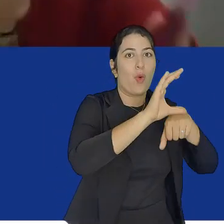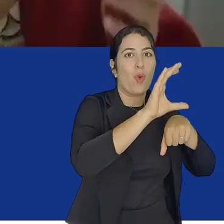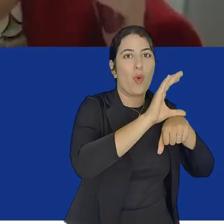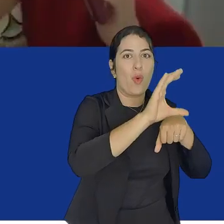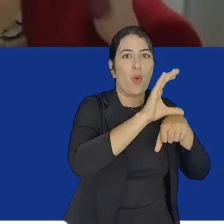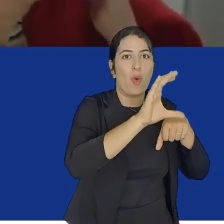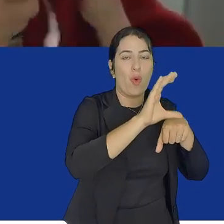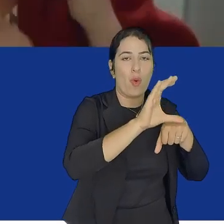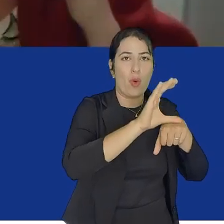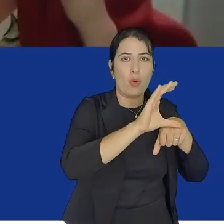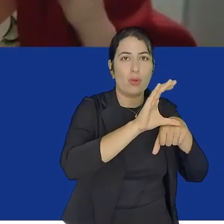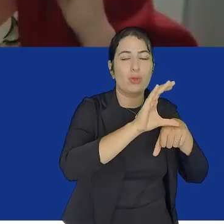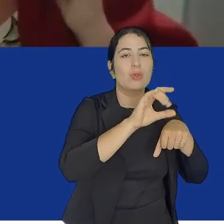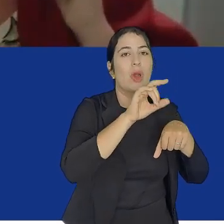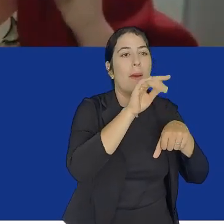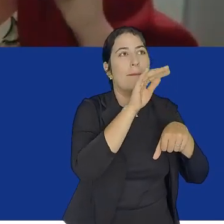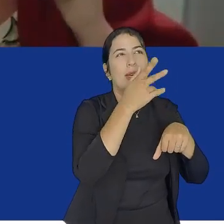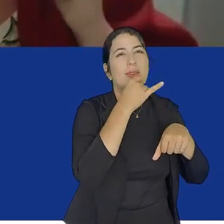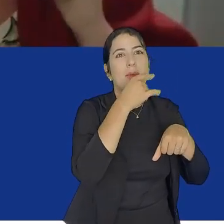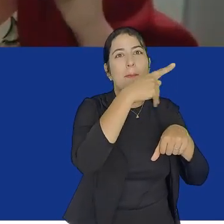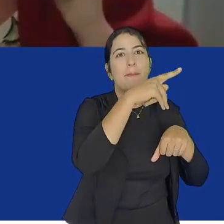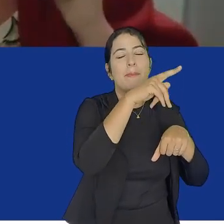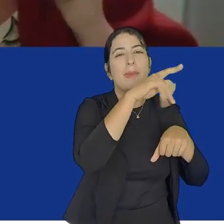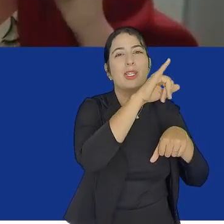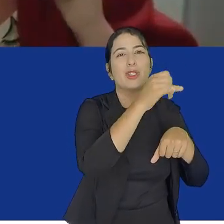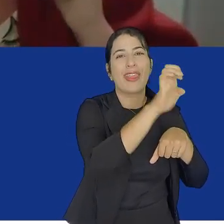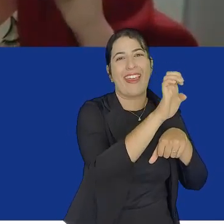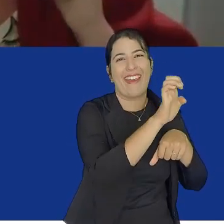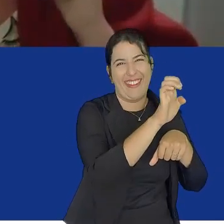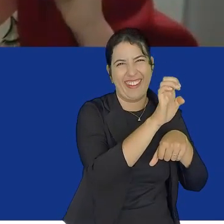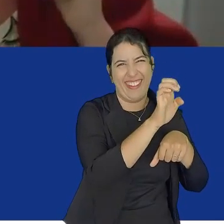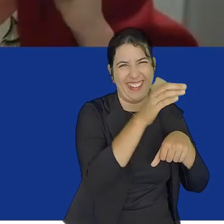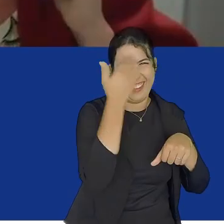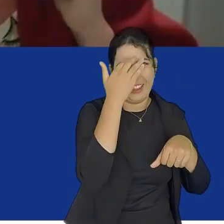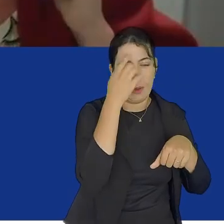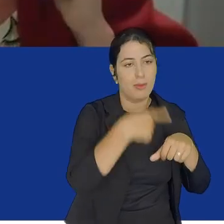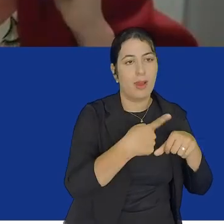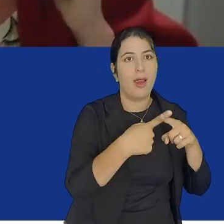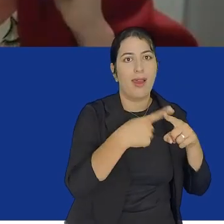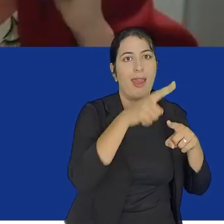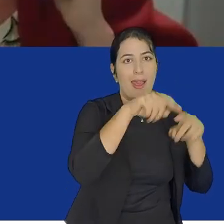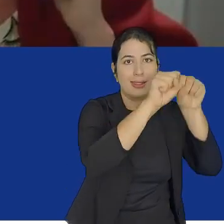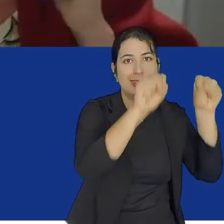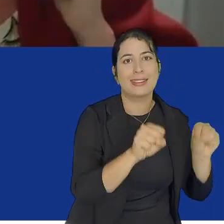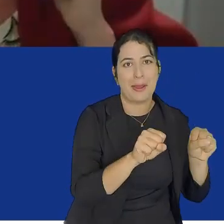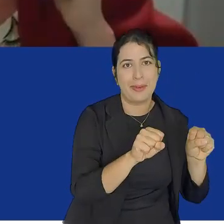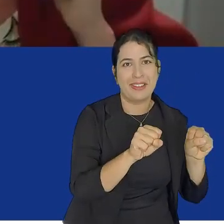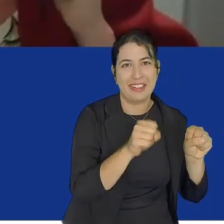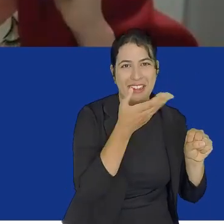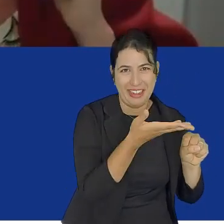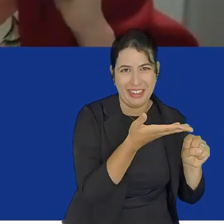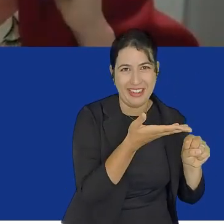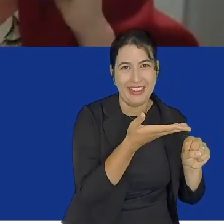uma capacitação do PJE, nenhum gestor vai falar, não, você não pode fazer, porque você tem que fazer para o trabalho. Agora, se eu falo, eu vou fazer uma capacitação para